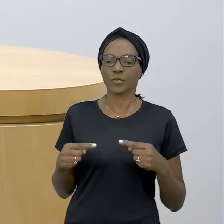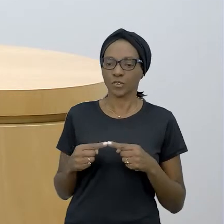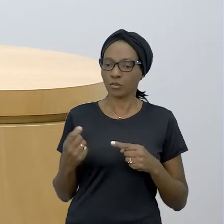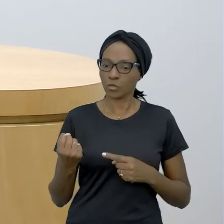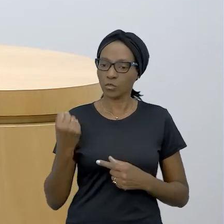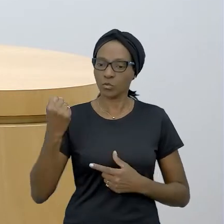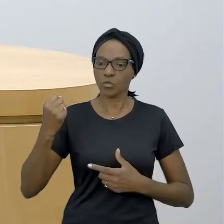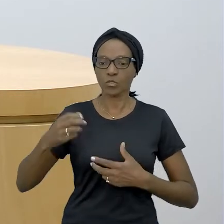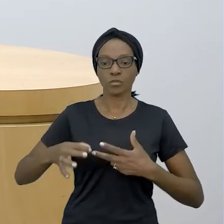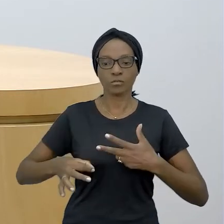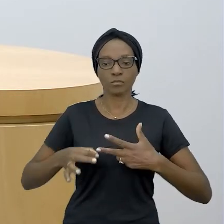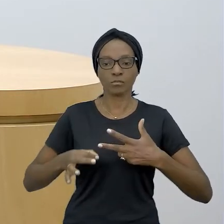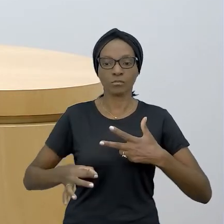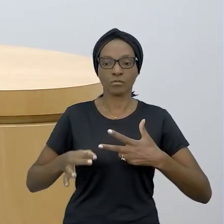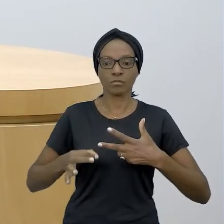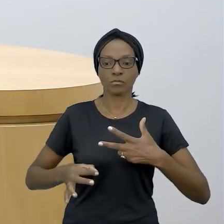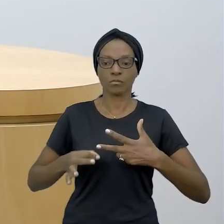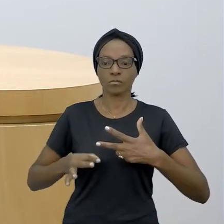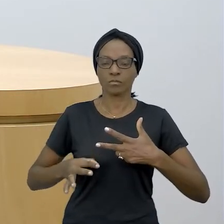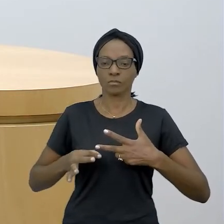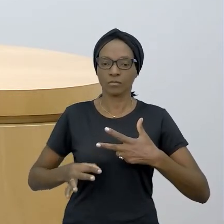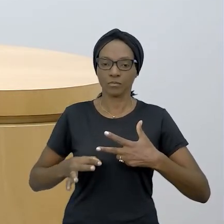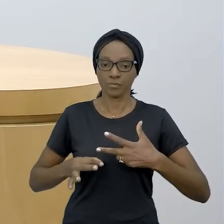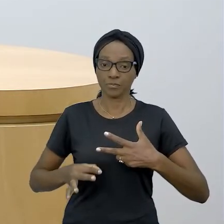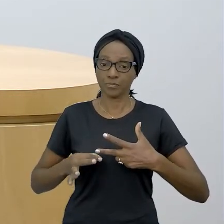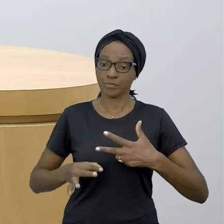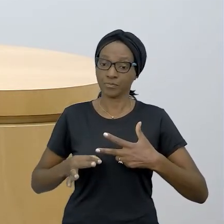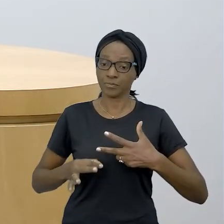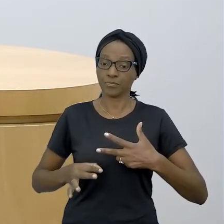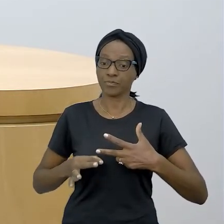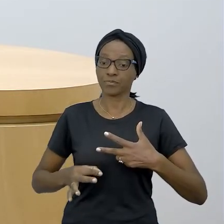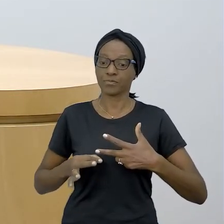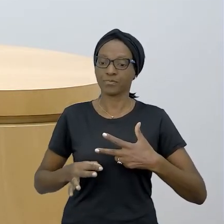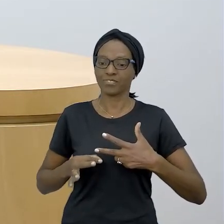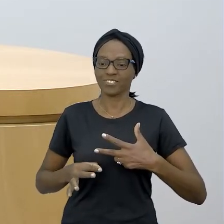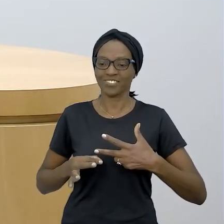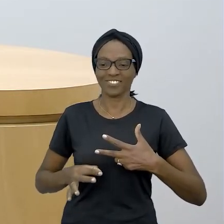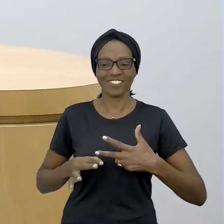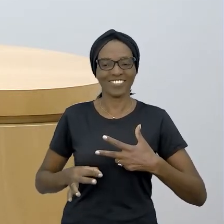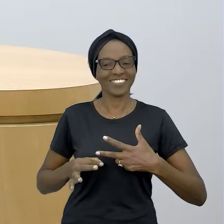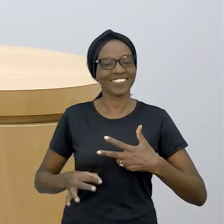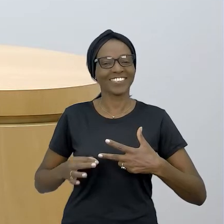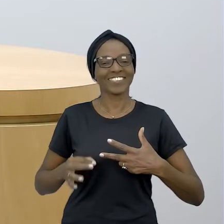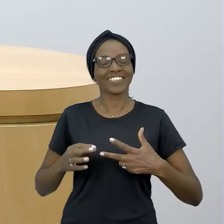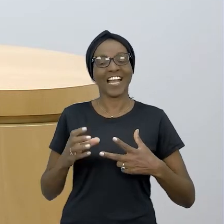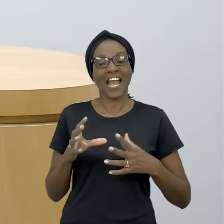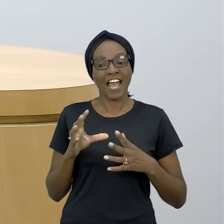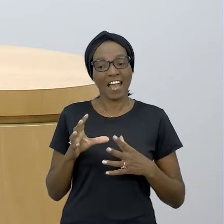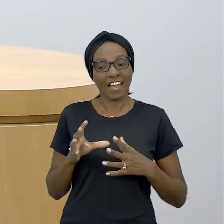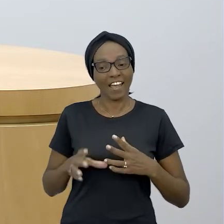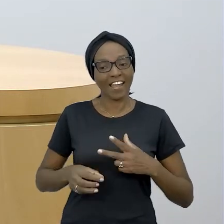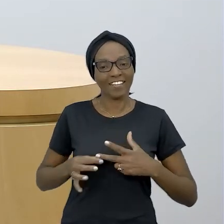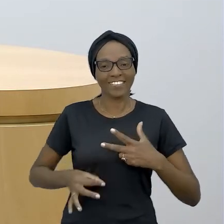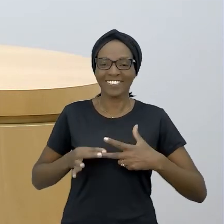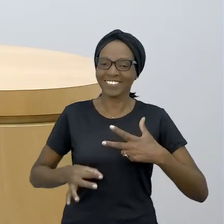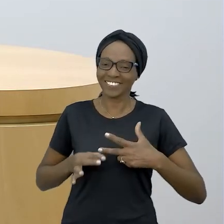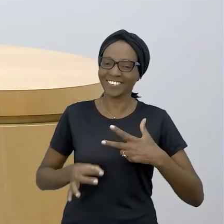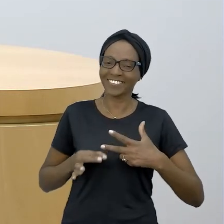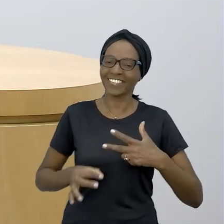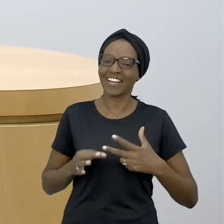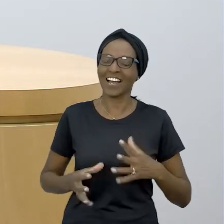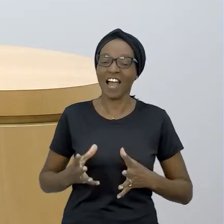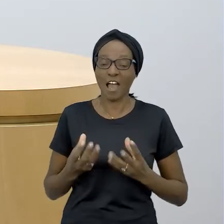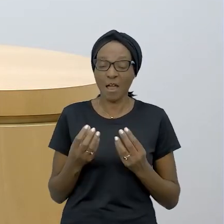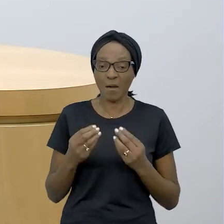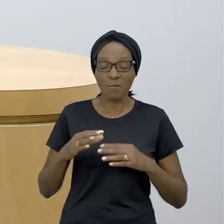poder judiciário, talvez ele seja um pouquinho mais misterioso, porque não é sempre, né, que